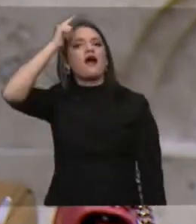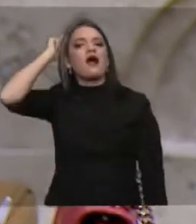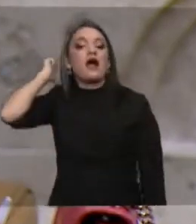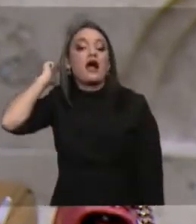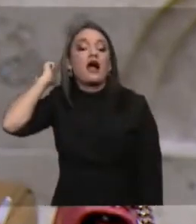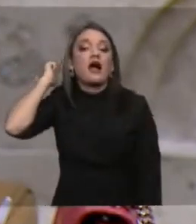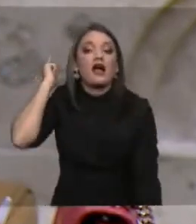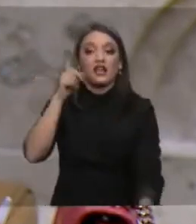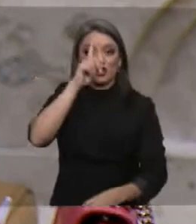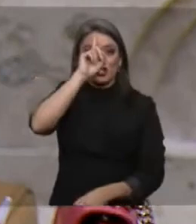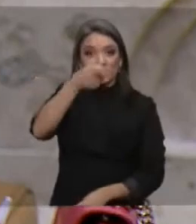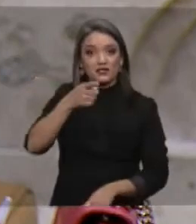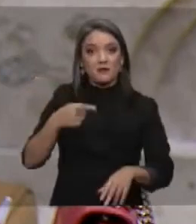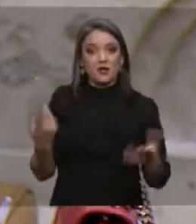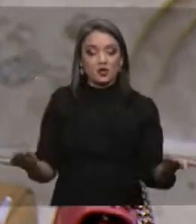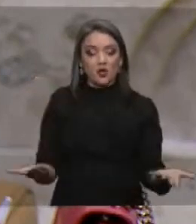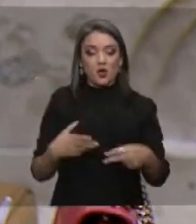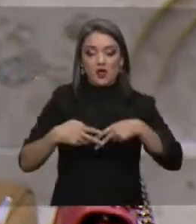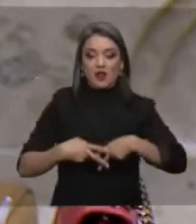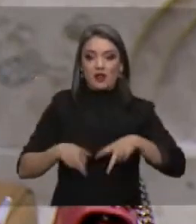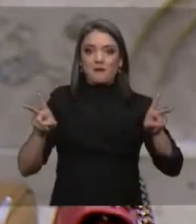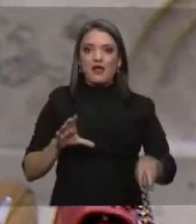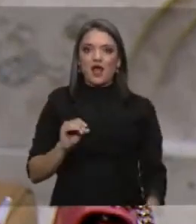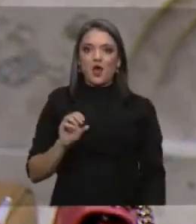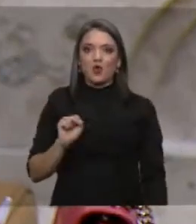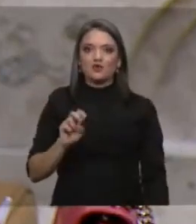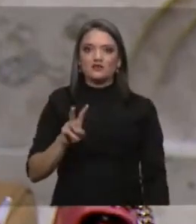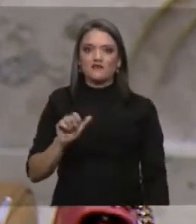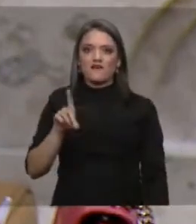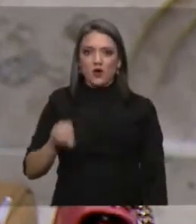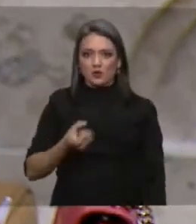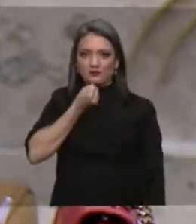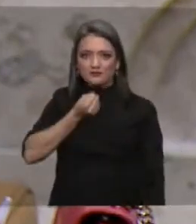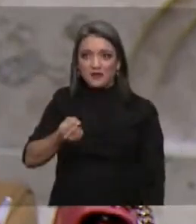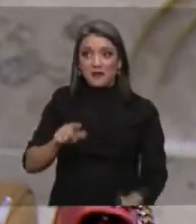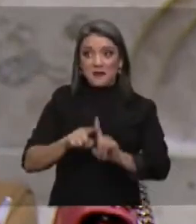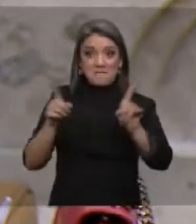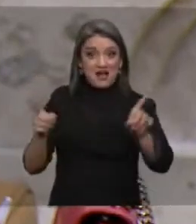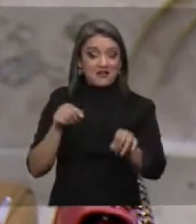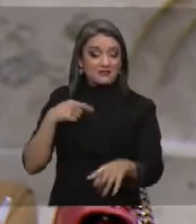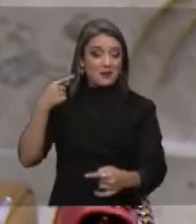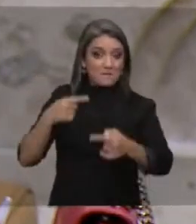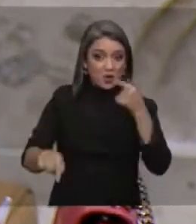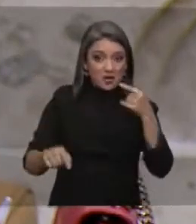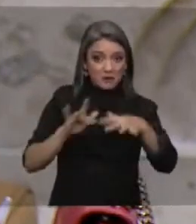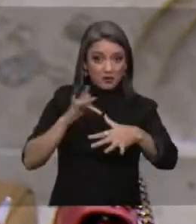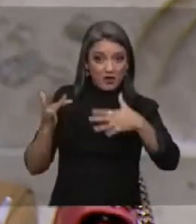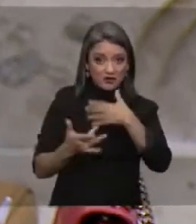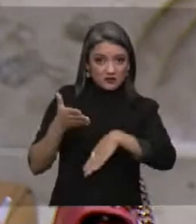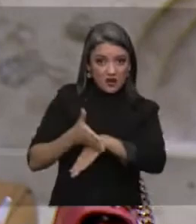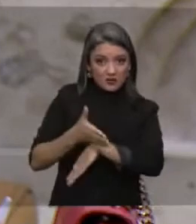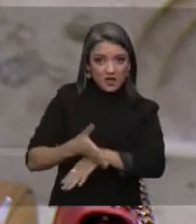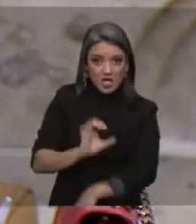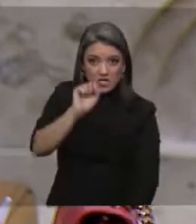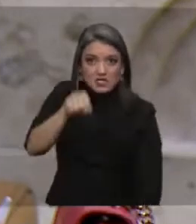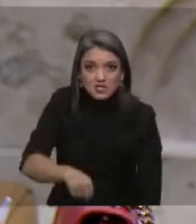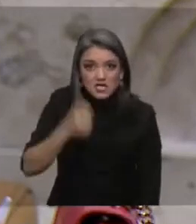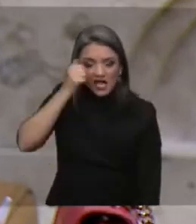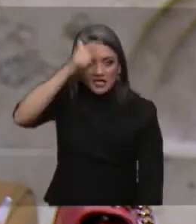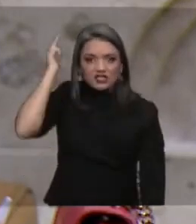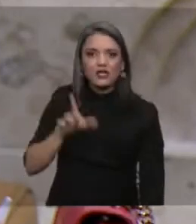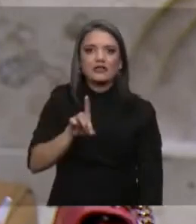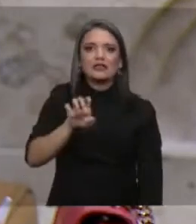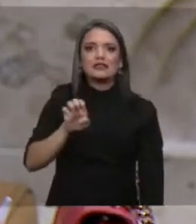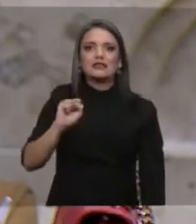Moraes mandou libertar agora há pouco Oswaldo Eustáquio, mas lhe proibiu de usar suas redes sociais. Sim, Alexandre de Moraes é um